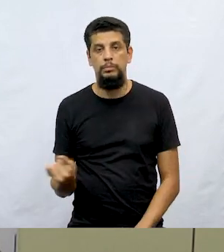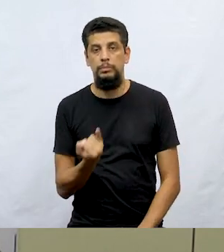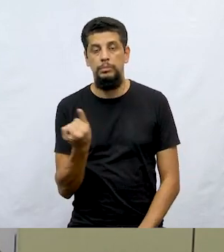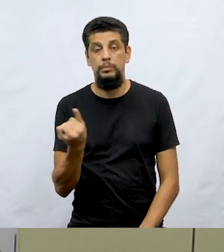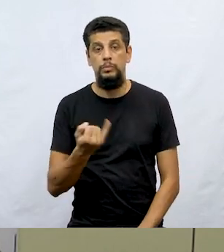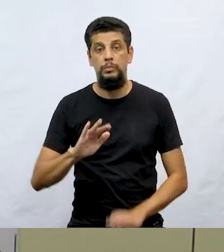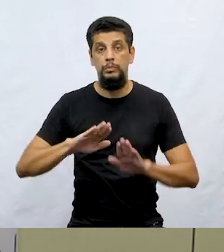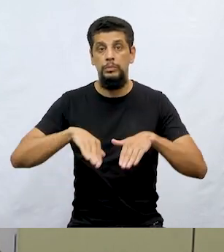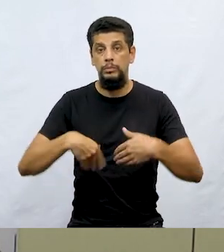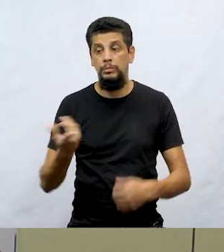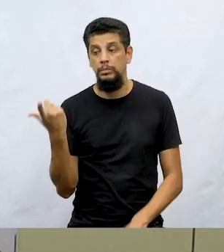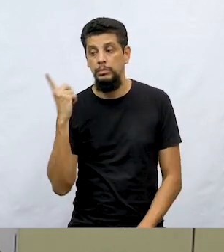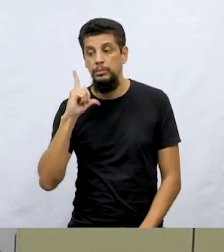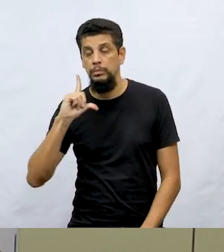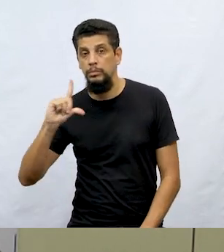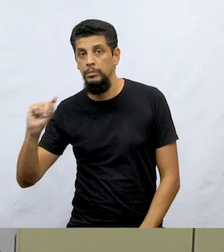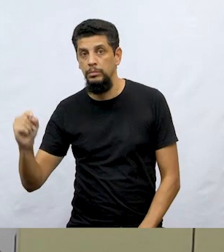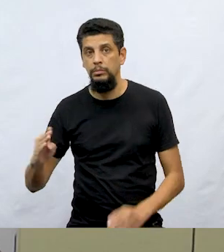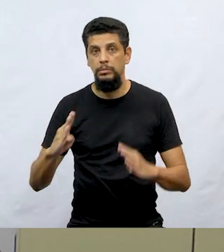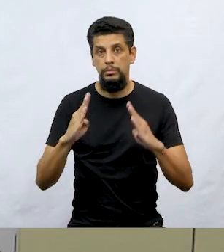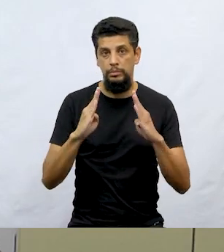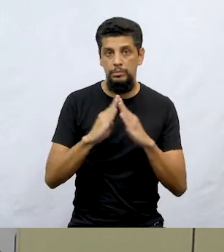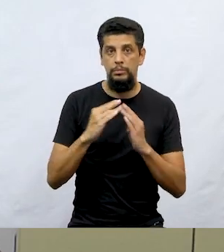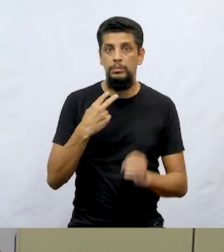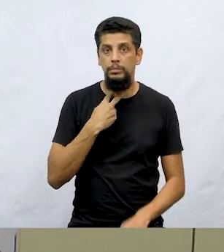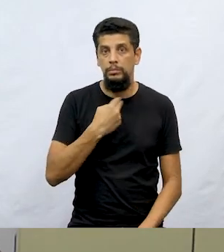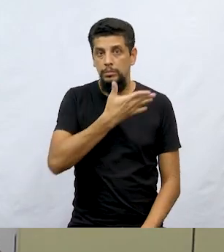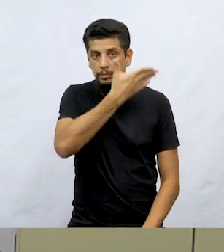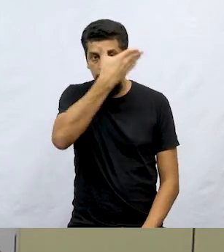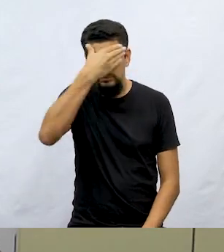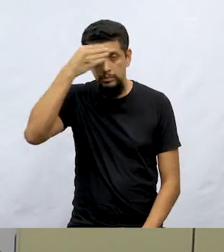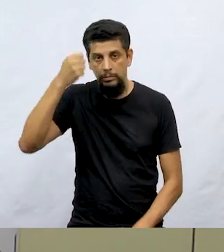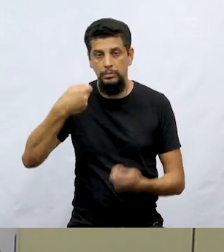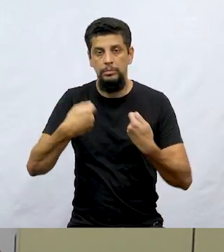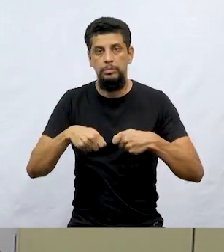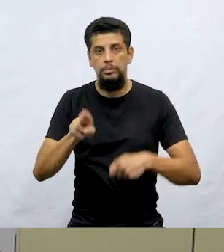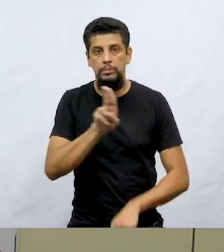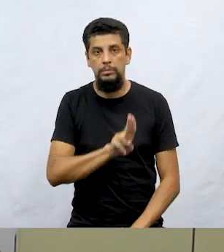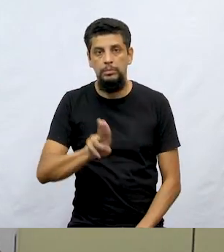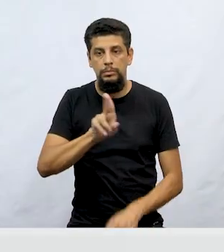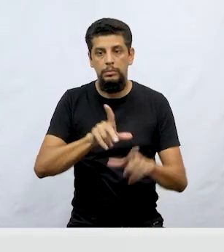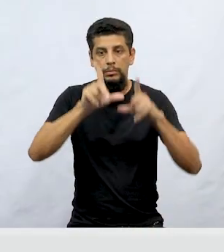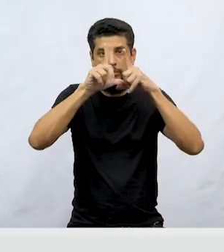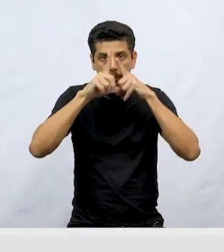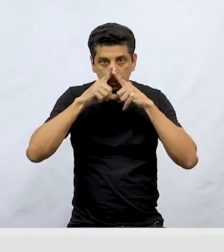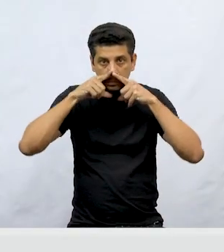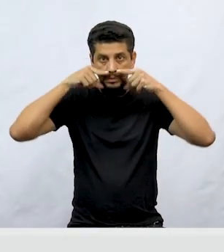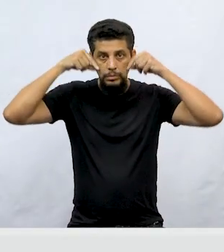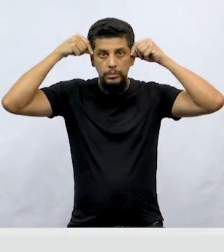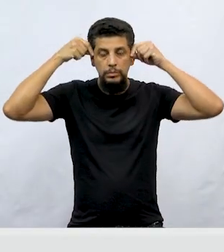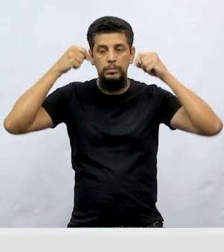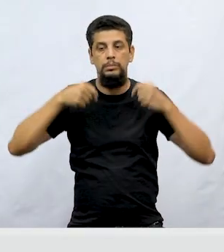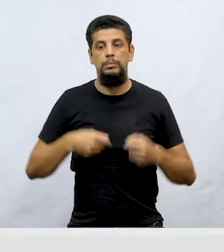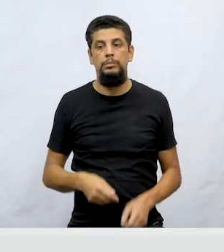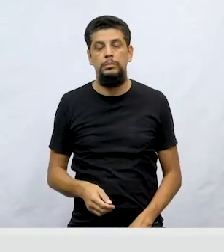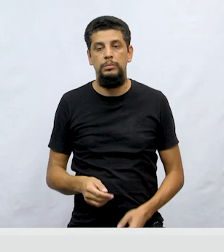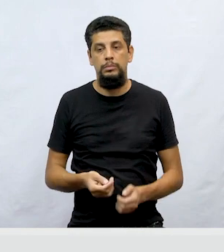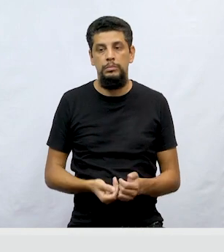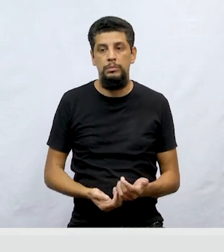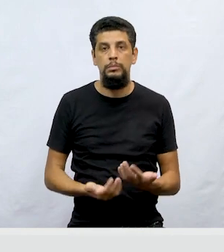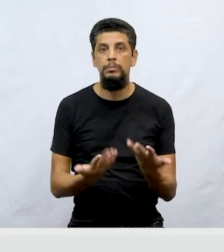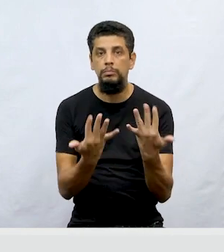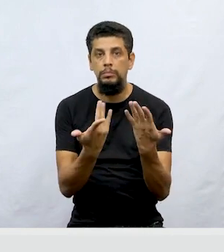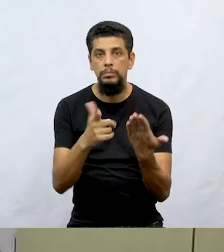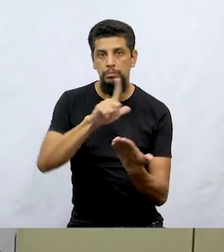importante. Quando nós sairmos de casa, não esquecer de usar a máscara. Então, nós